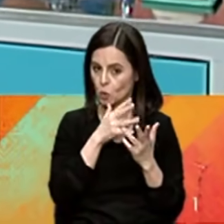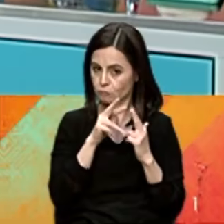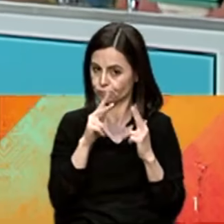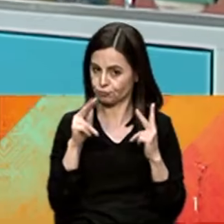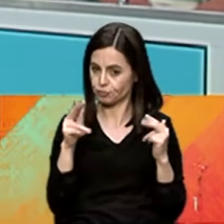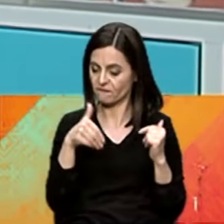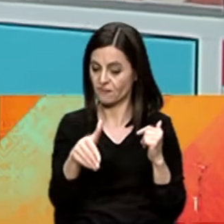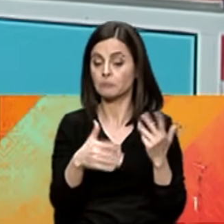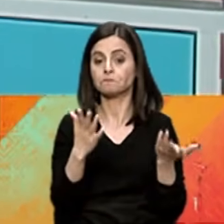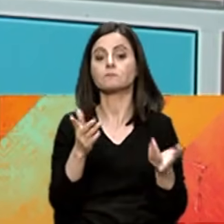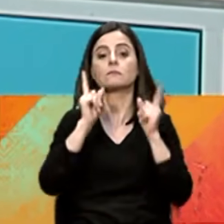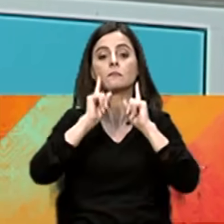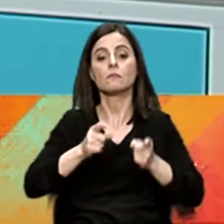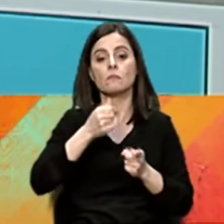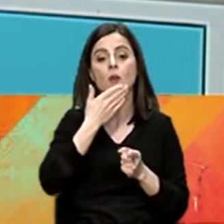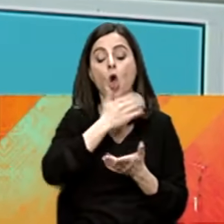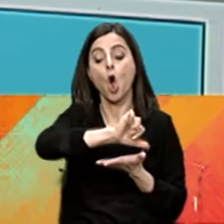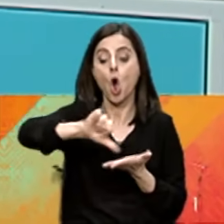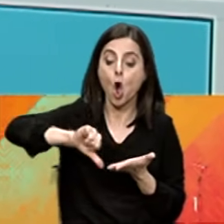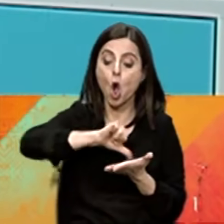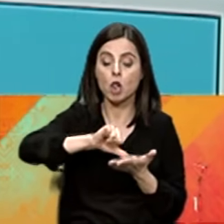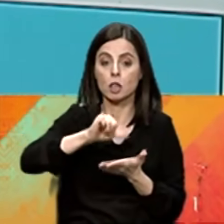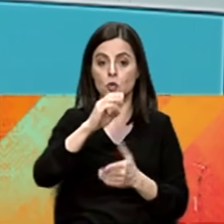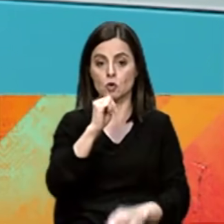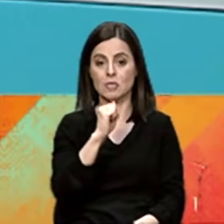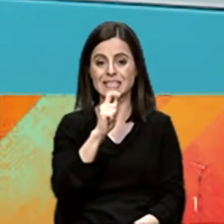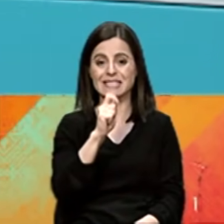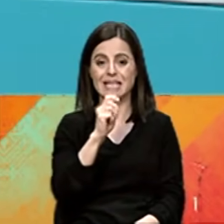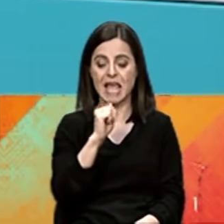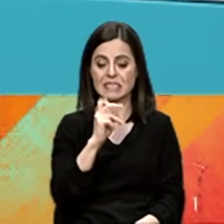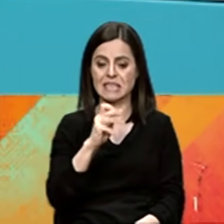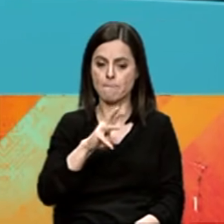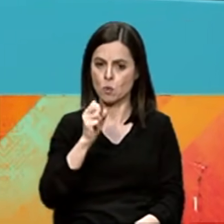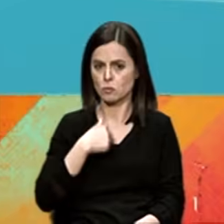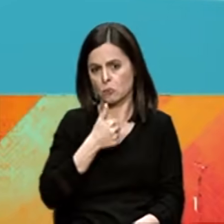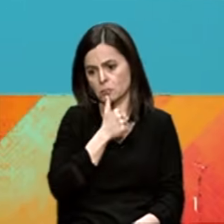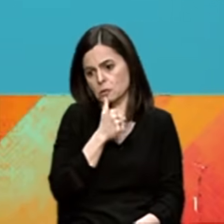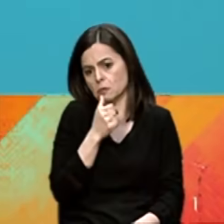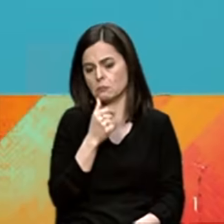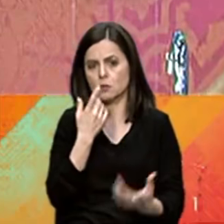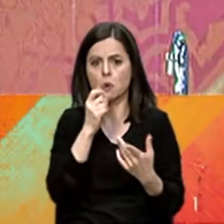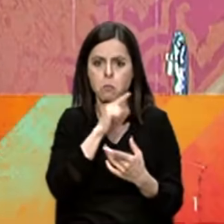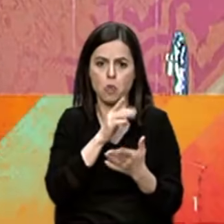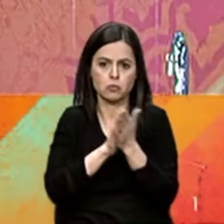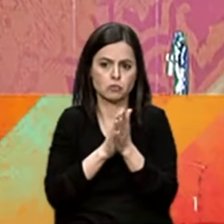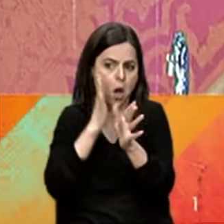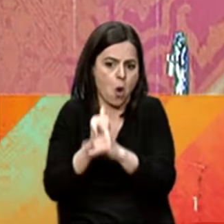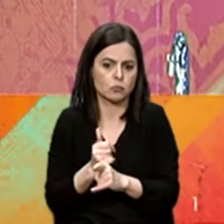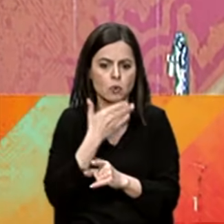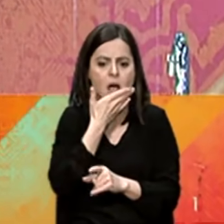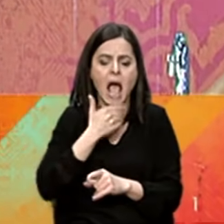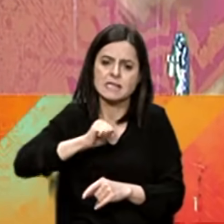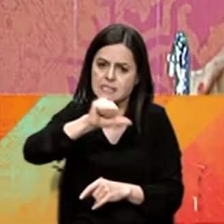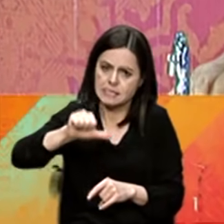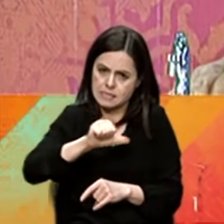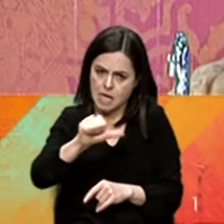colocar aqui o óleo de sésamo. Eu decidi usar óleo de sésamo, mas podem usar outro tipo de óleo, podem usar azeite. É para combinar com as sementes.